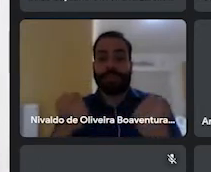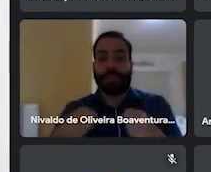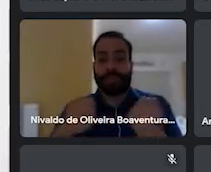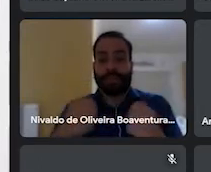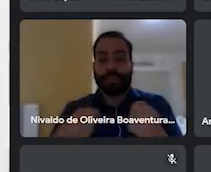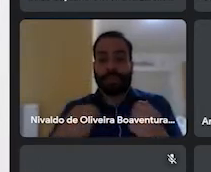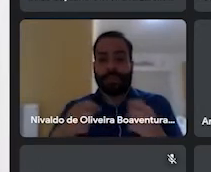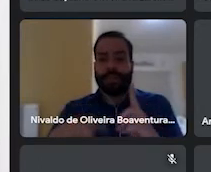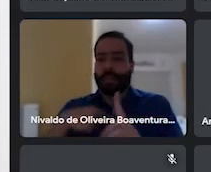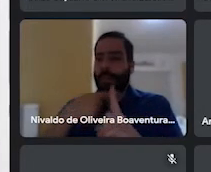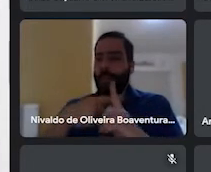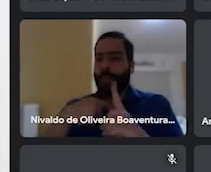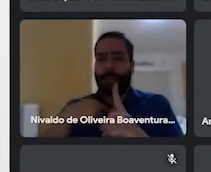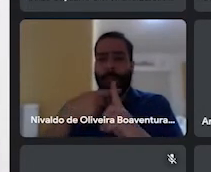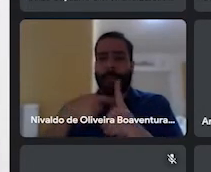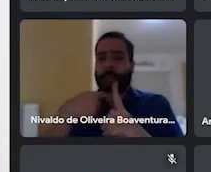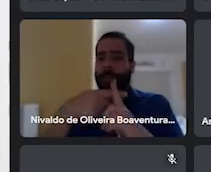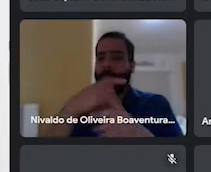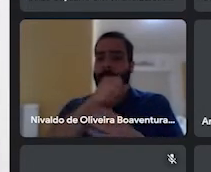mais segurança.